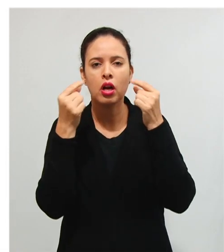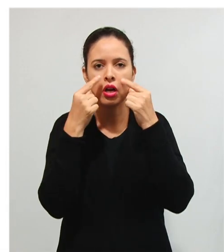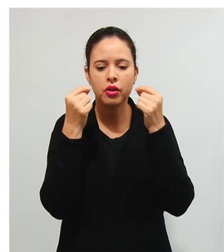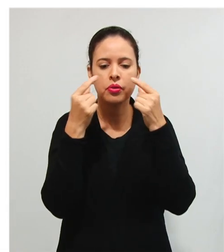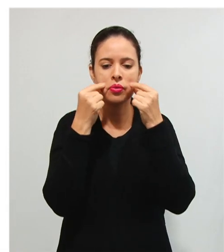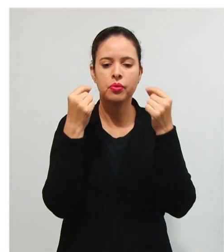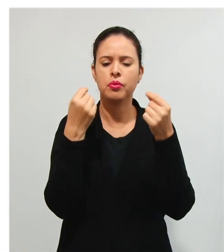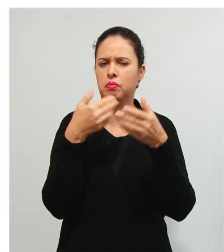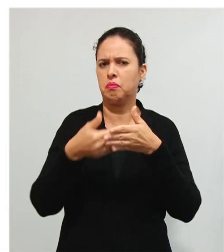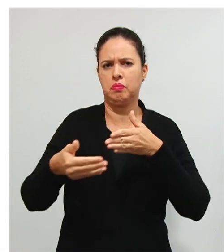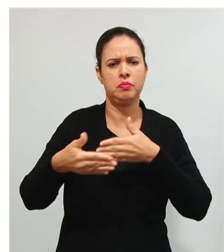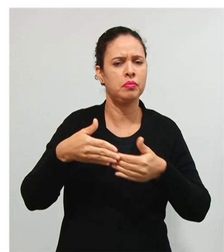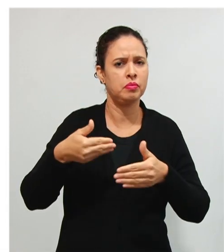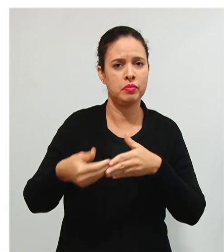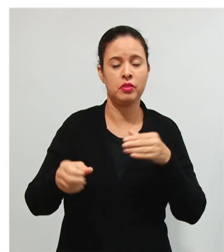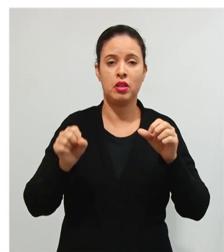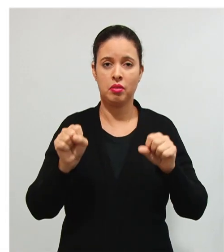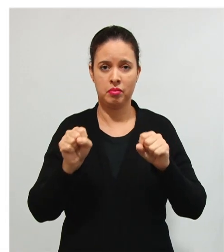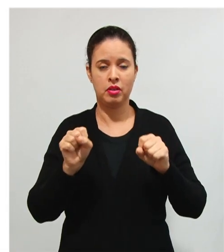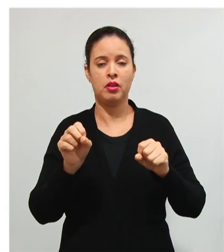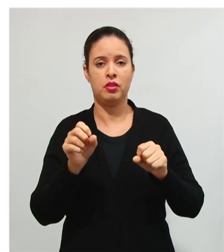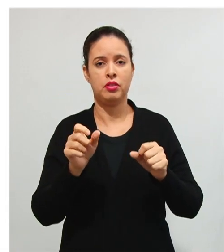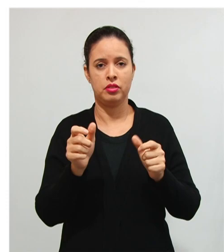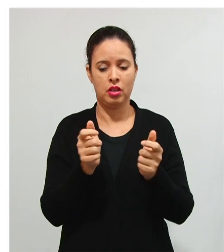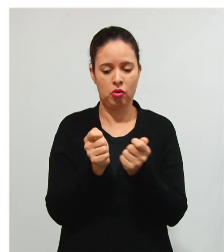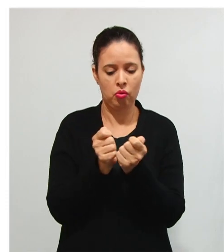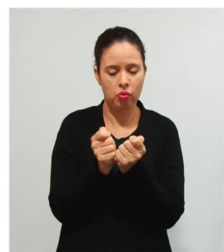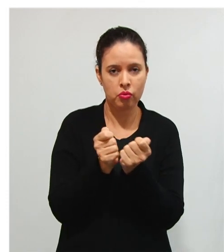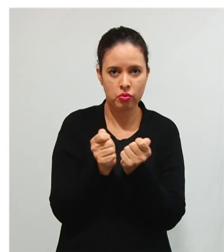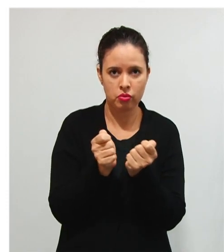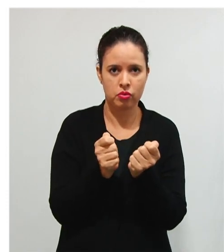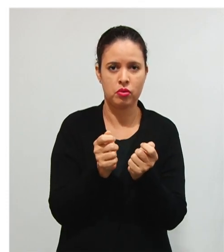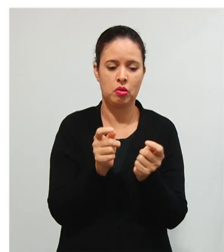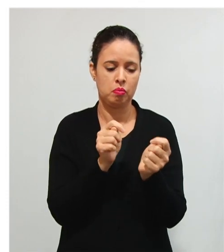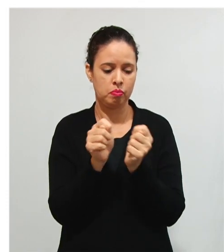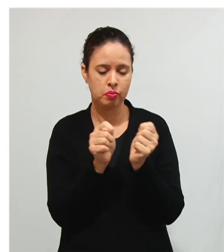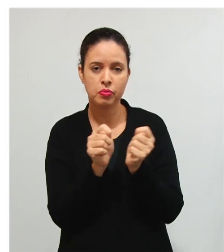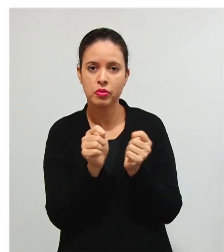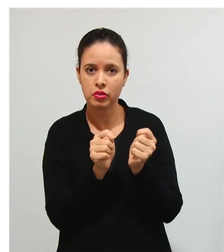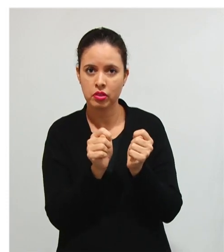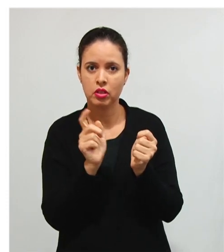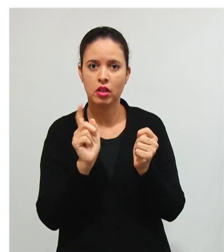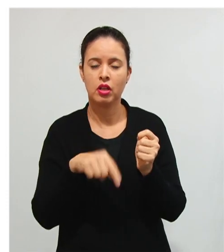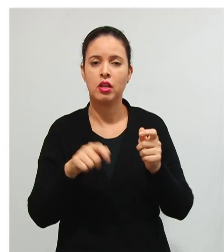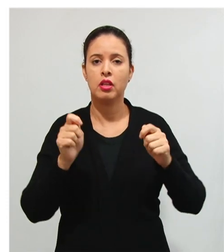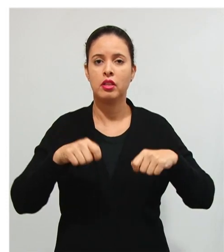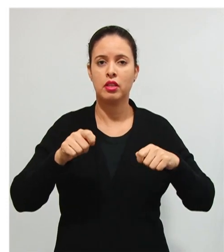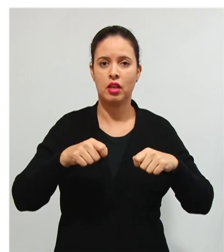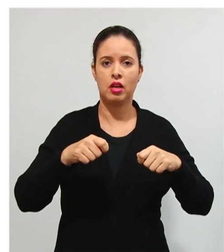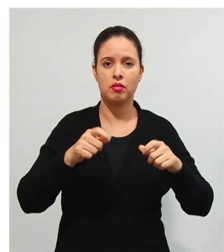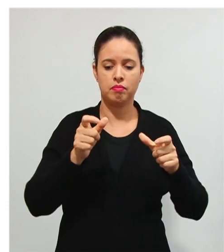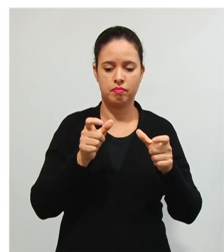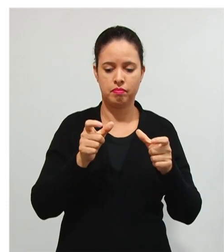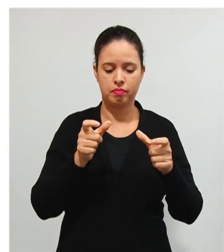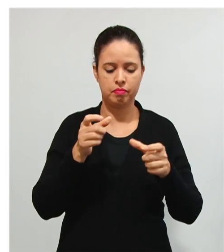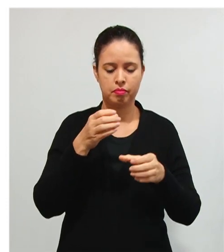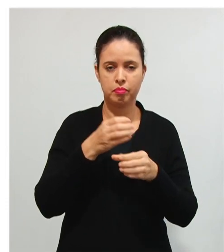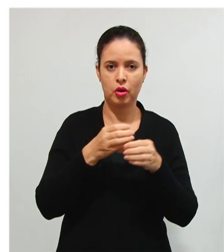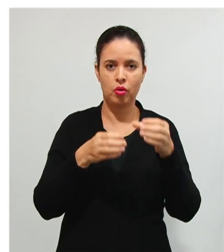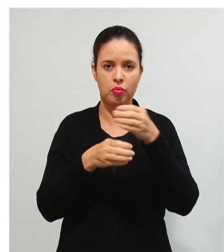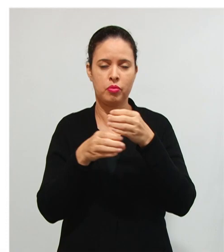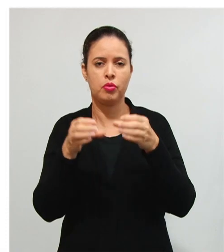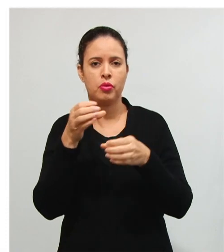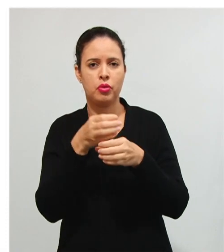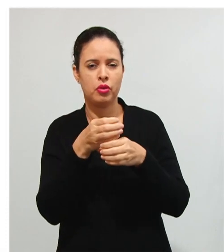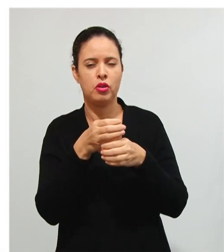queira, já que ele permite trocar, a partir de blocos de comando. Então assim você não precisa decorar comando,